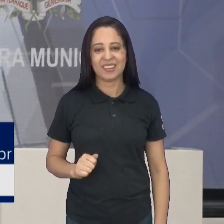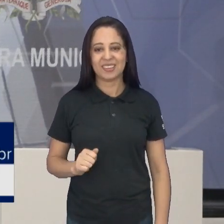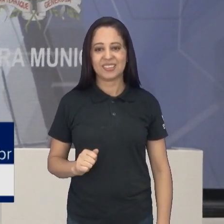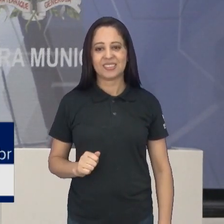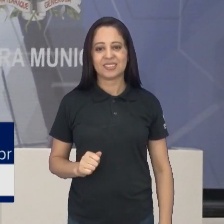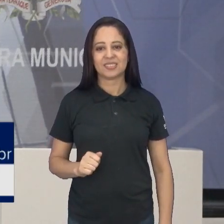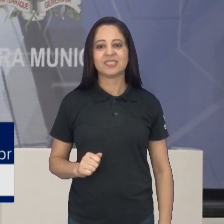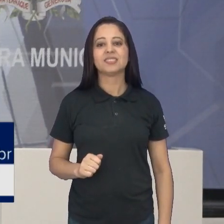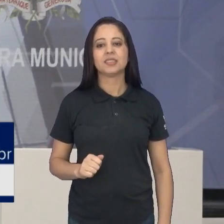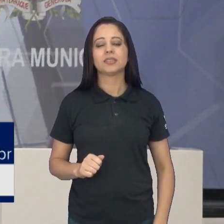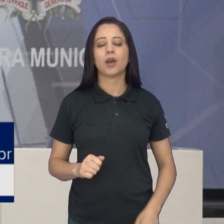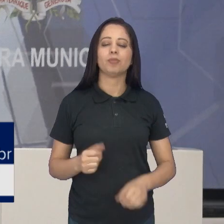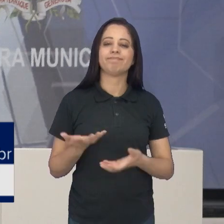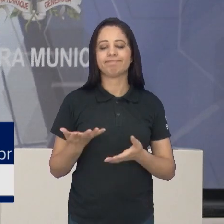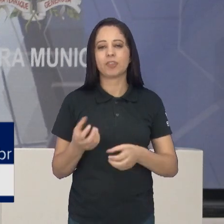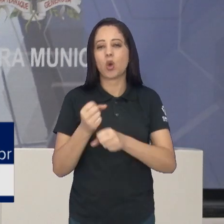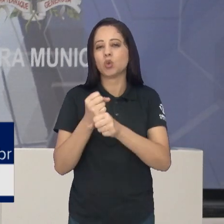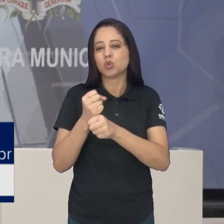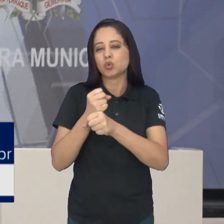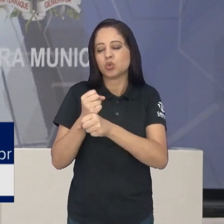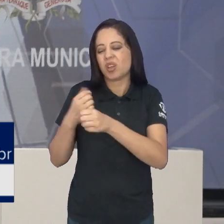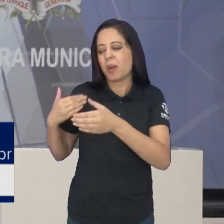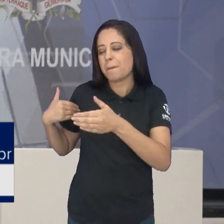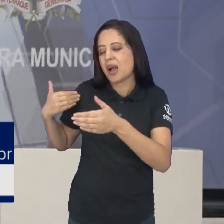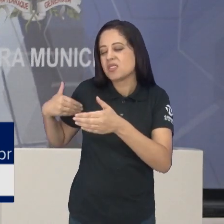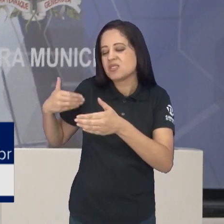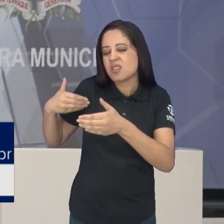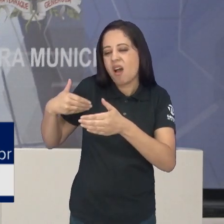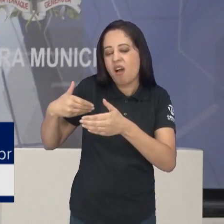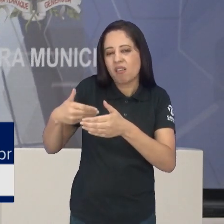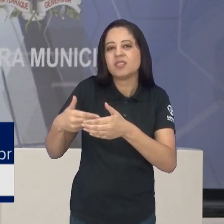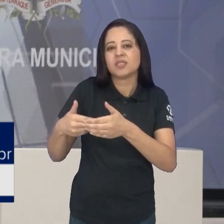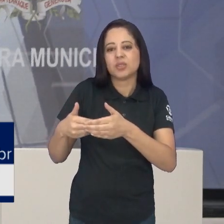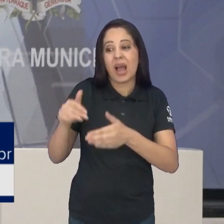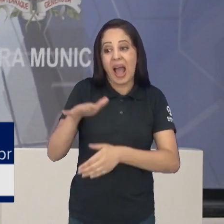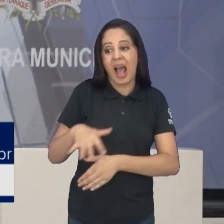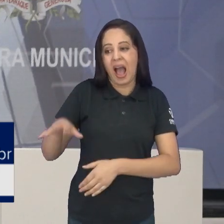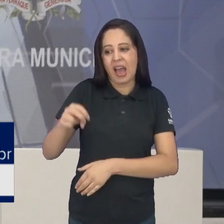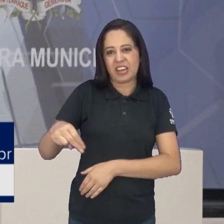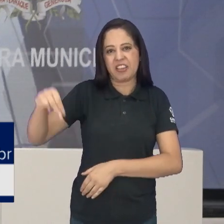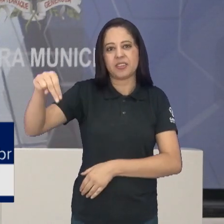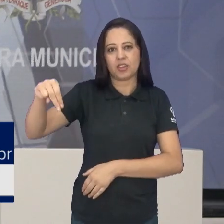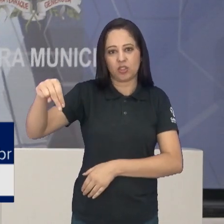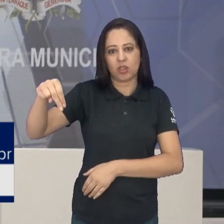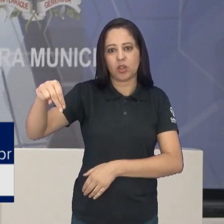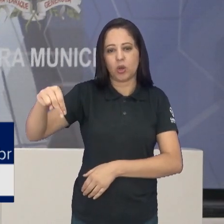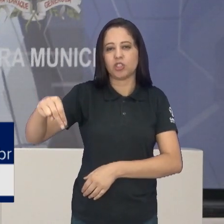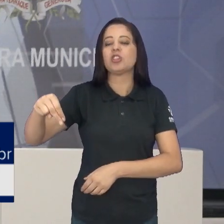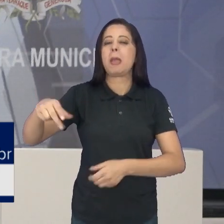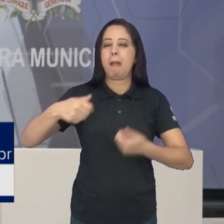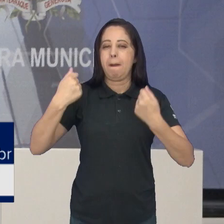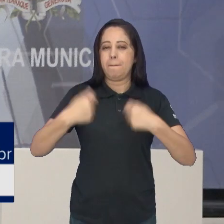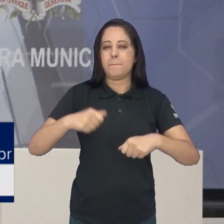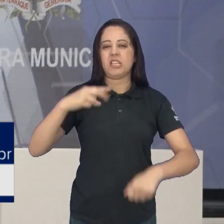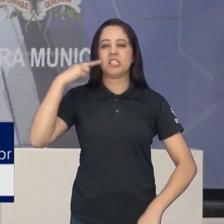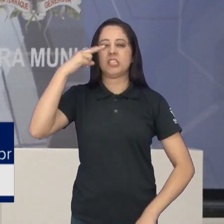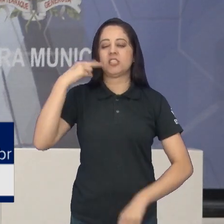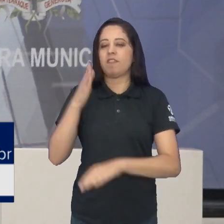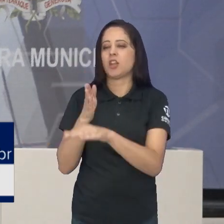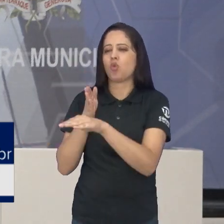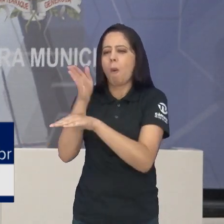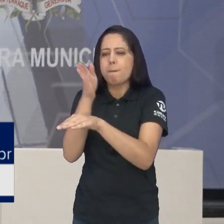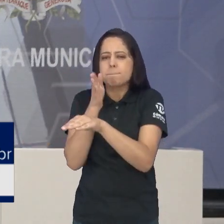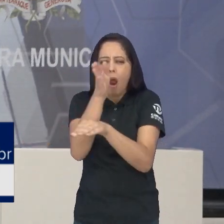aqui os últimos anos, a Zona Norte precisava de um vereador que realmente andasse